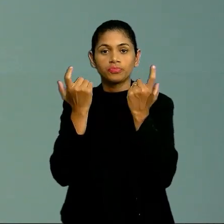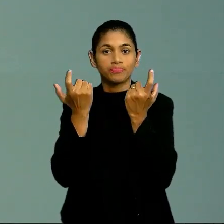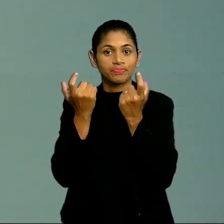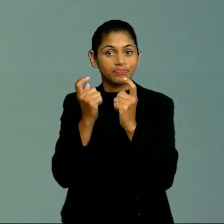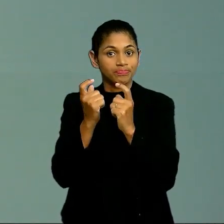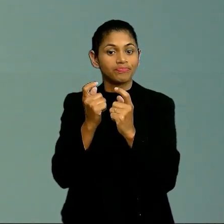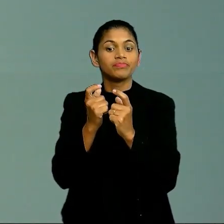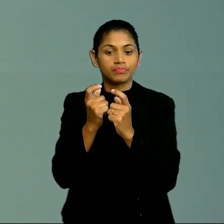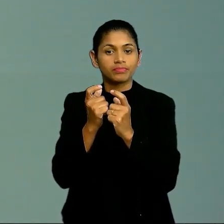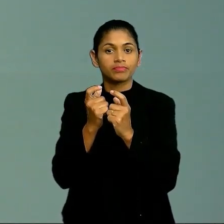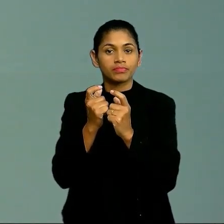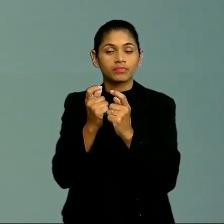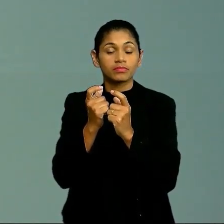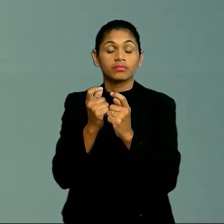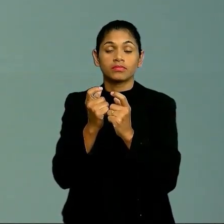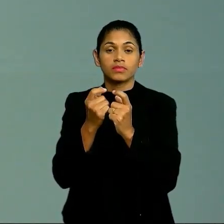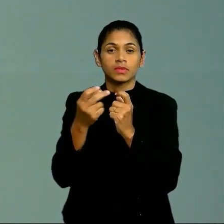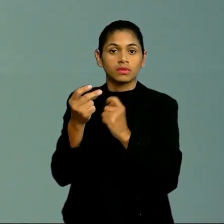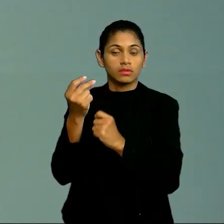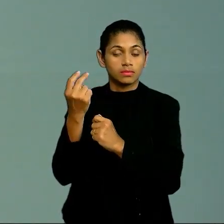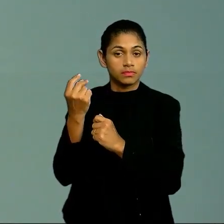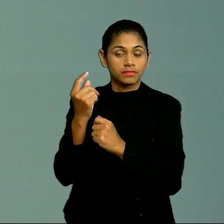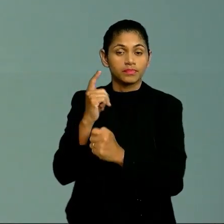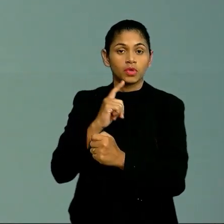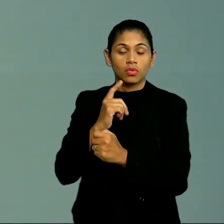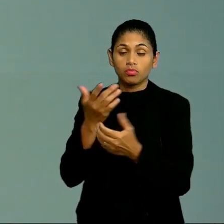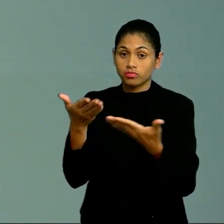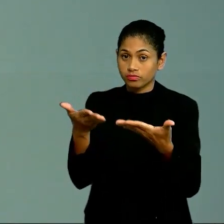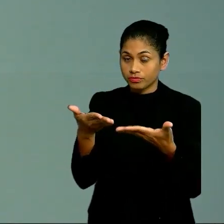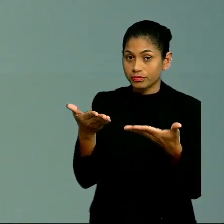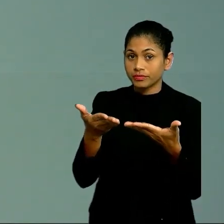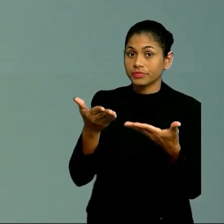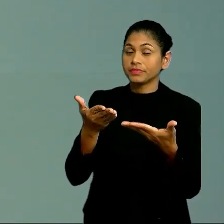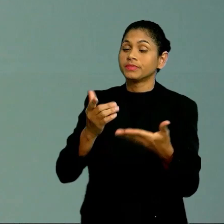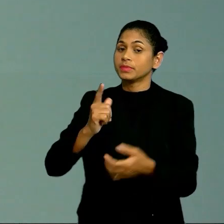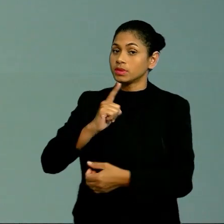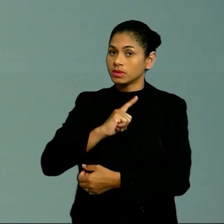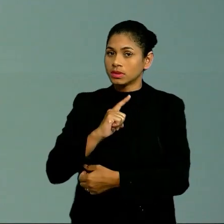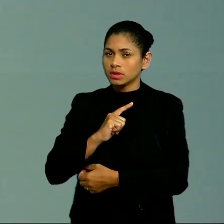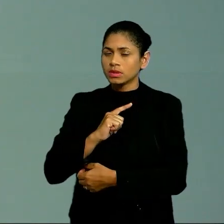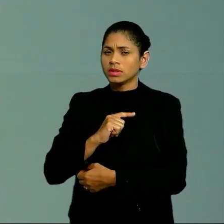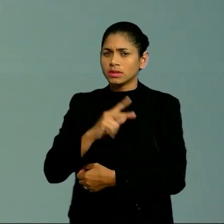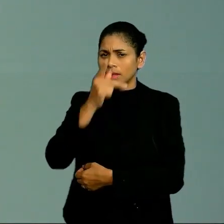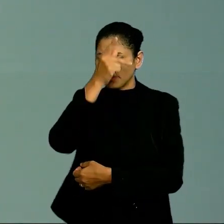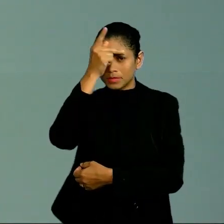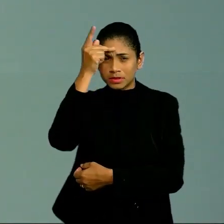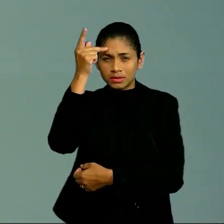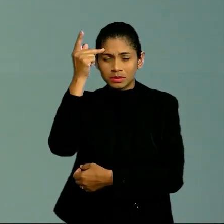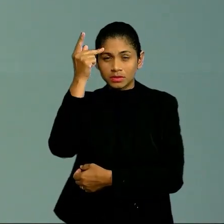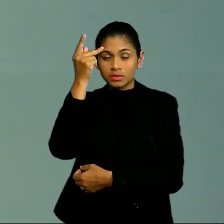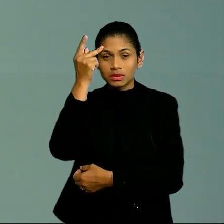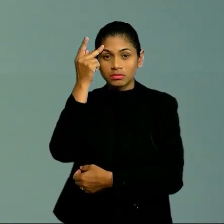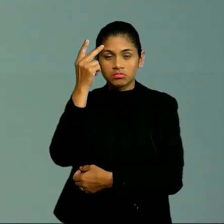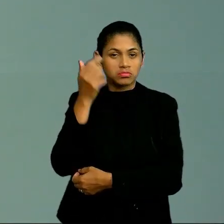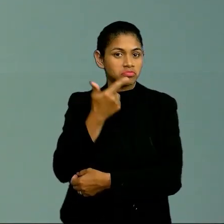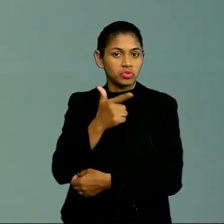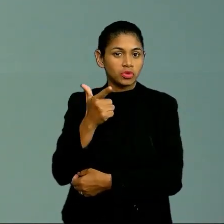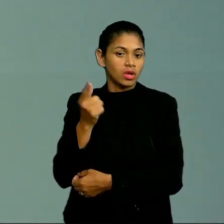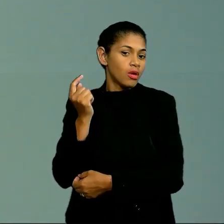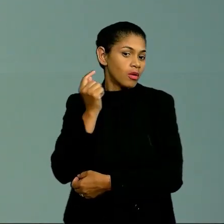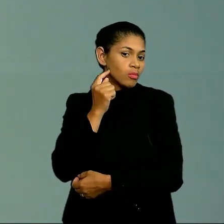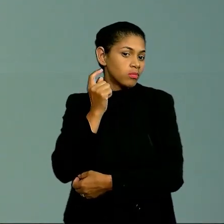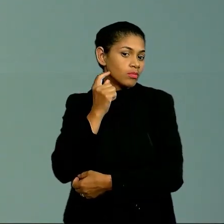Inclusive, pessoal, tem até pessoas hoje nascendo aí sem o dente do siso, né? Que não sente aquela dor quando ele começa a querer